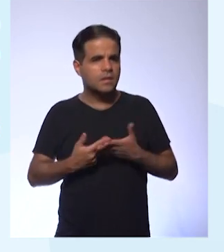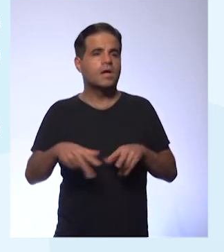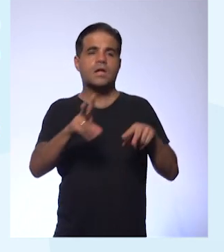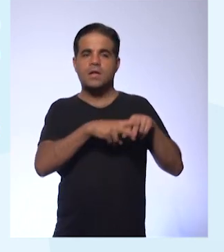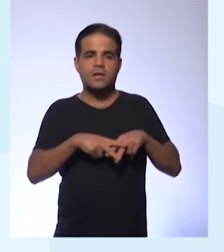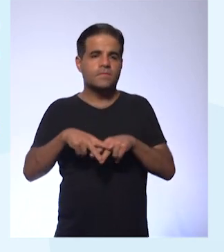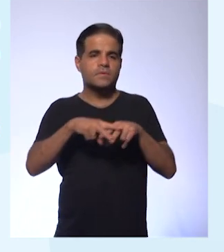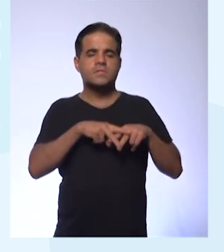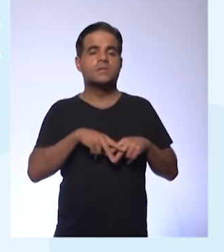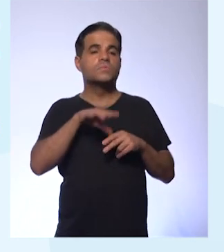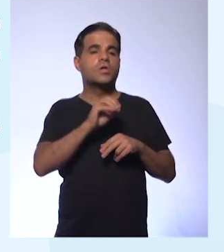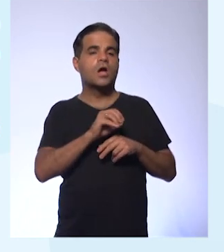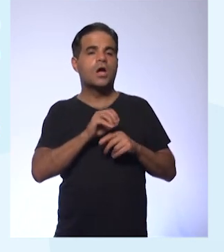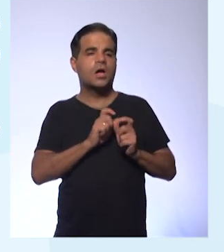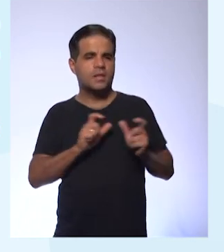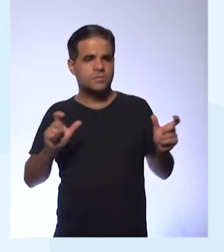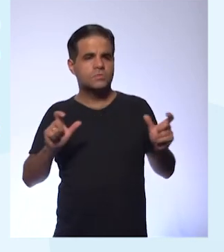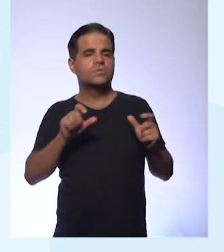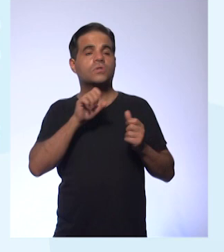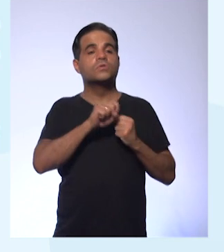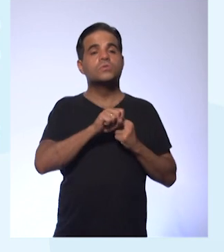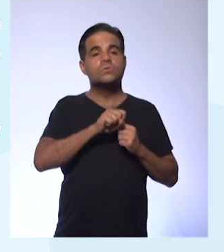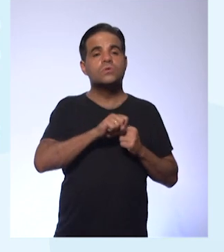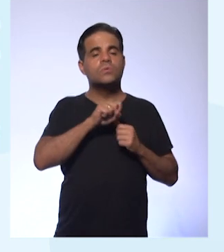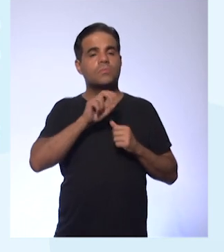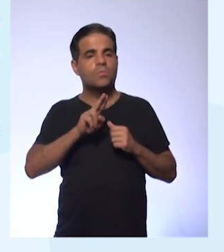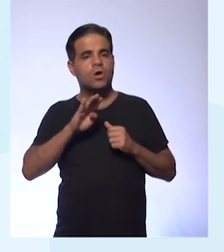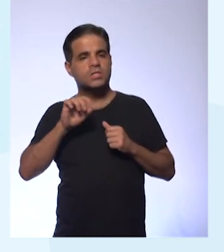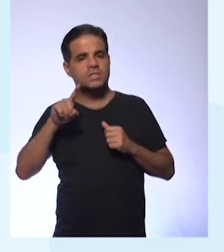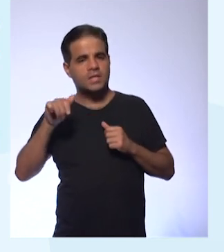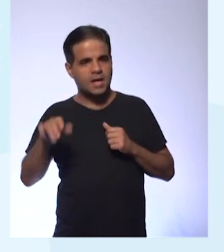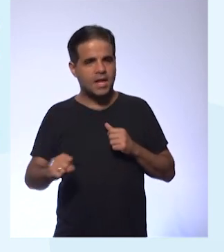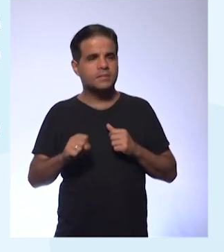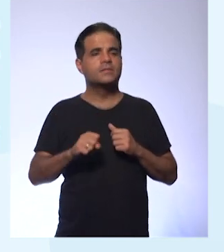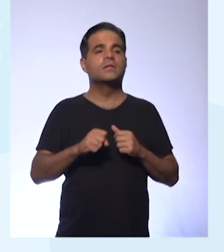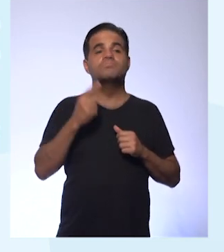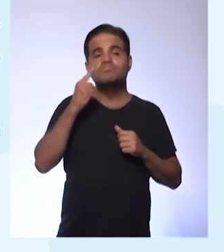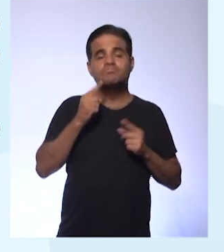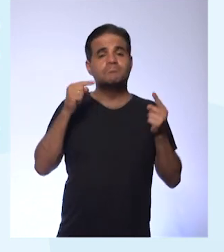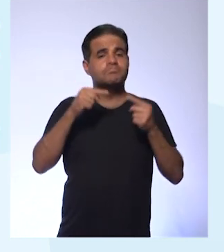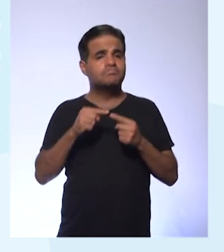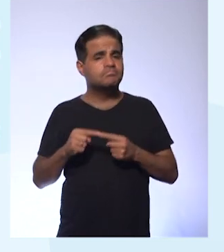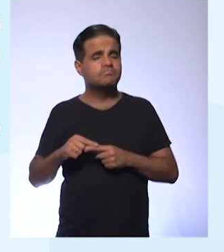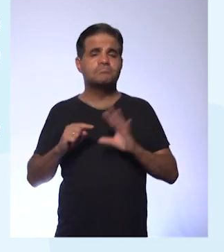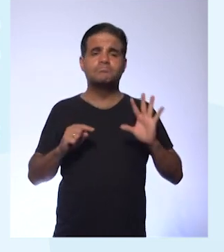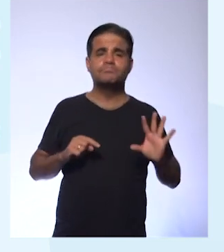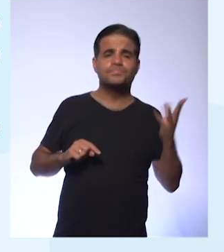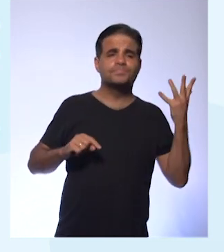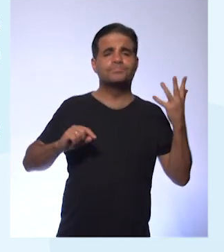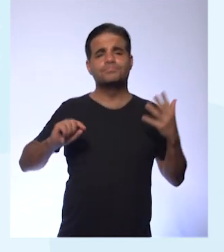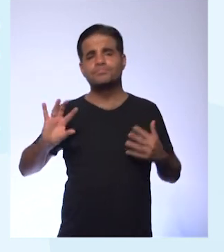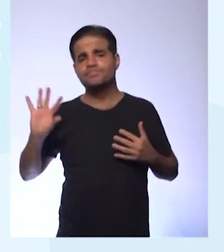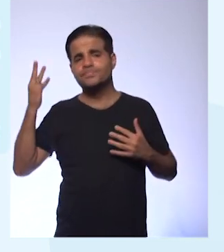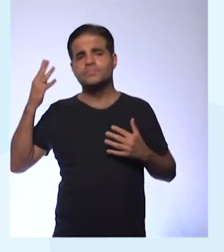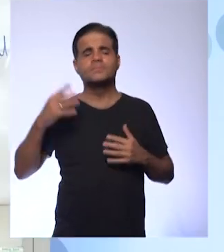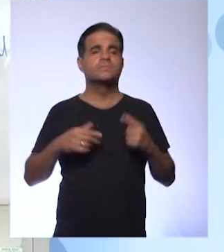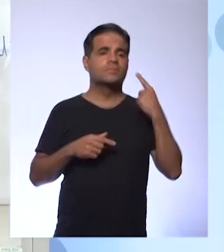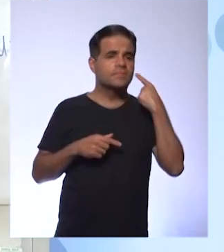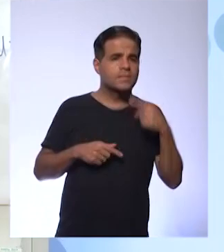orações subordinadas adverbiais e o sentido que cada circunstância confere ao contexto. E aí vocês viram que às vezes